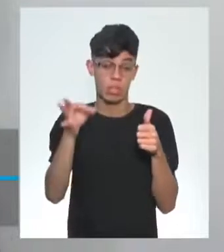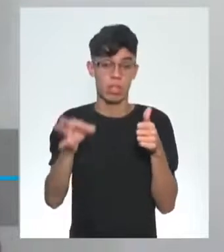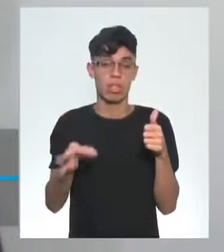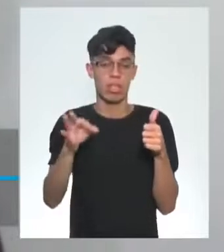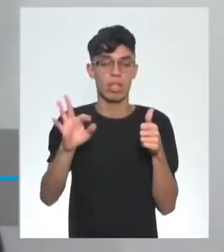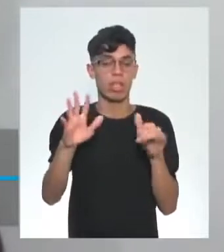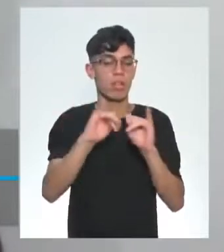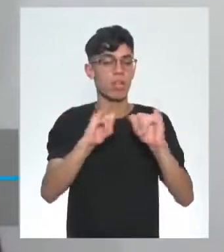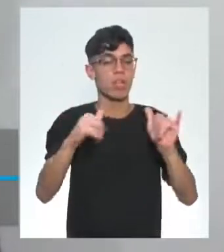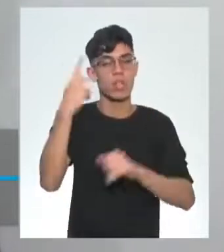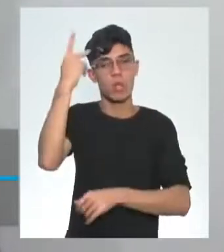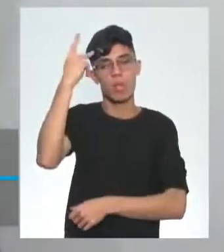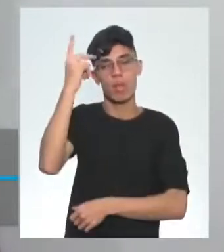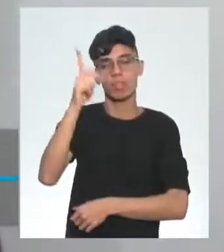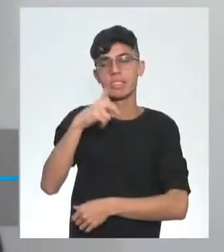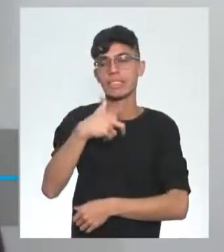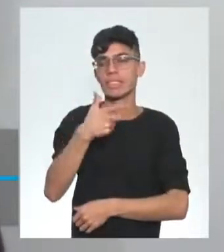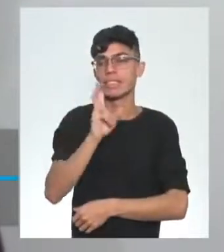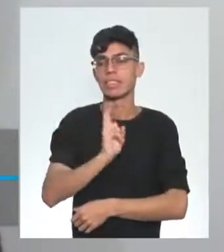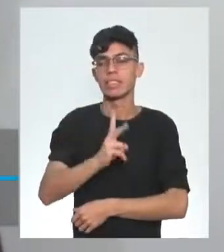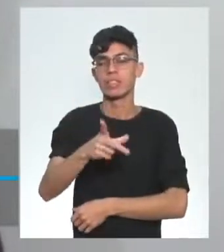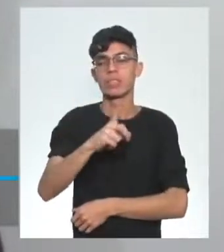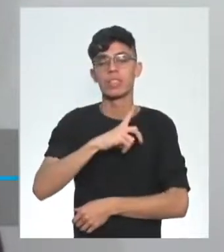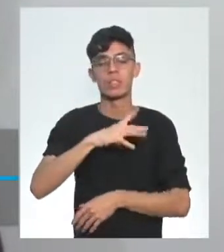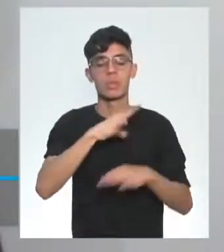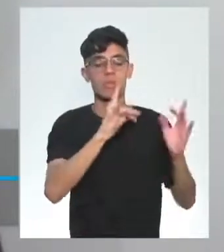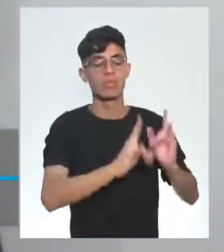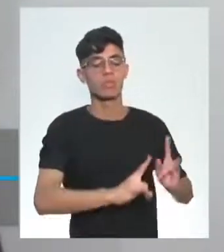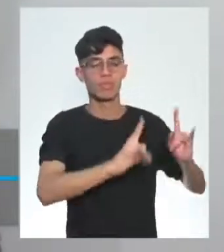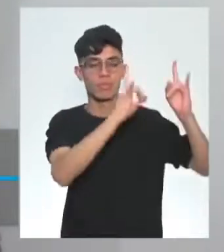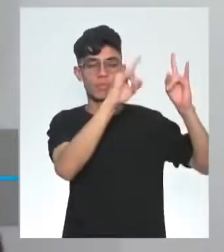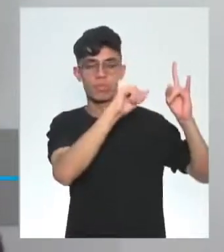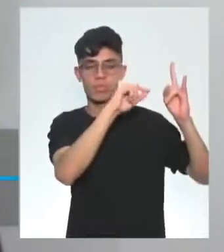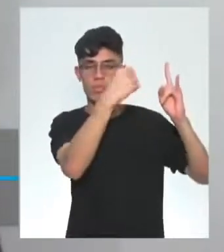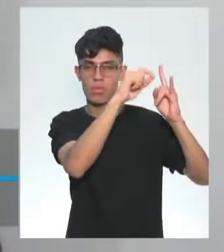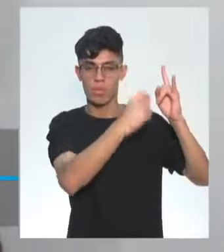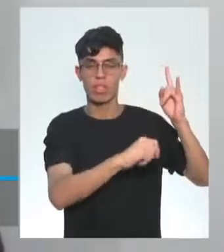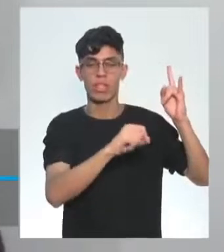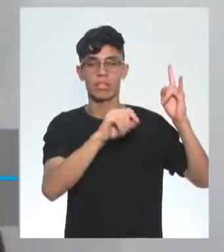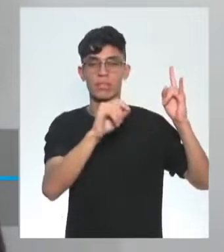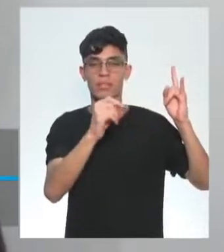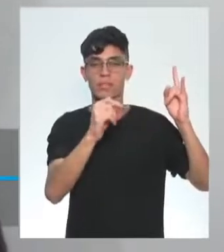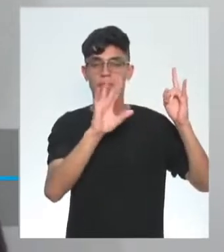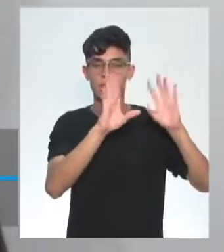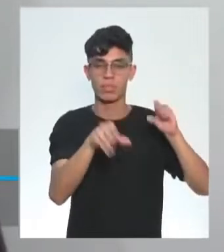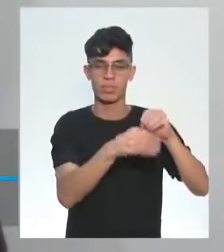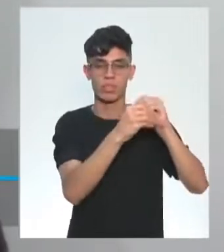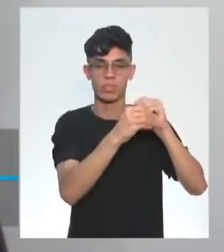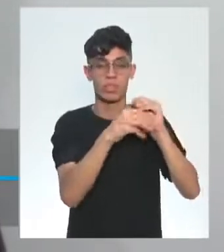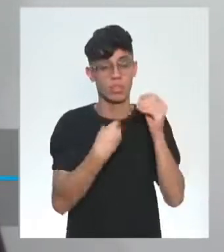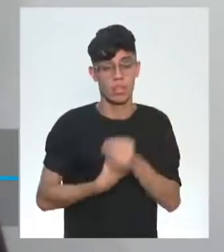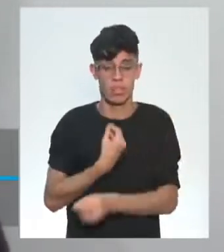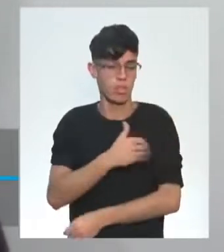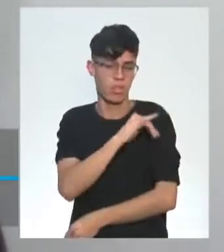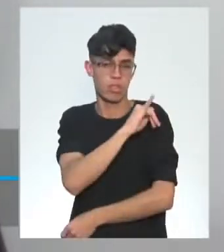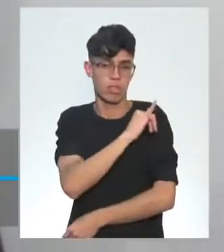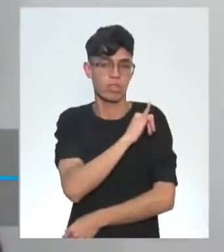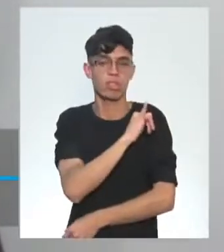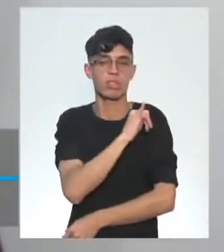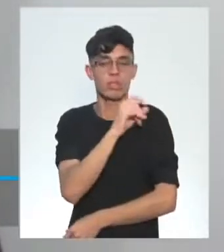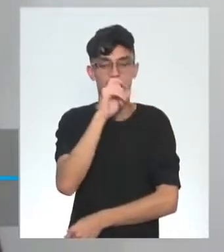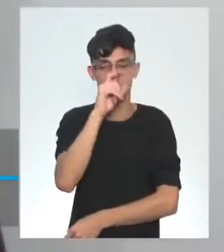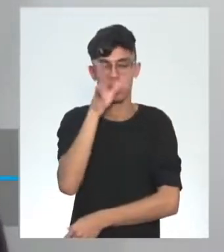falou assim, que em São Paulo tem sempre um prédio escrito em breve. E ela morava no Rio de Janeiro.